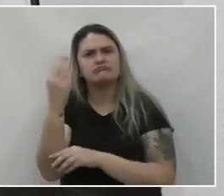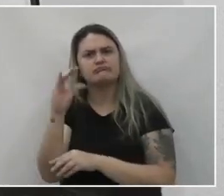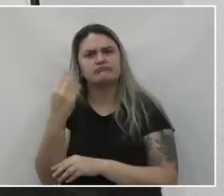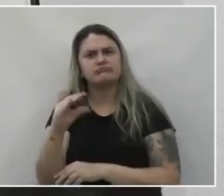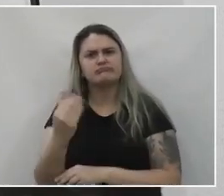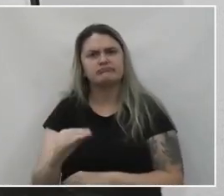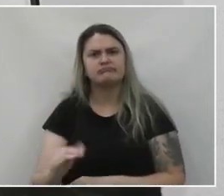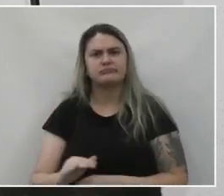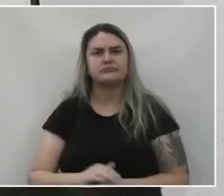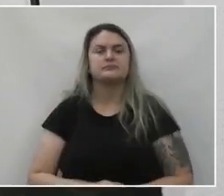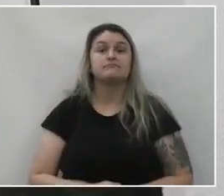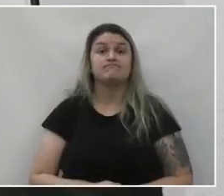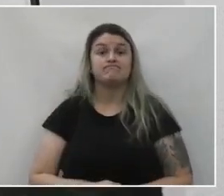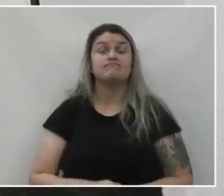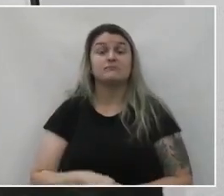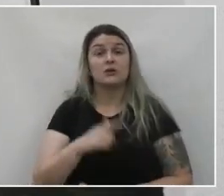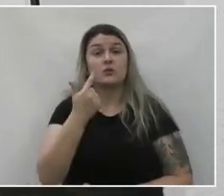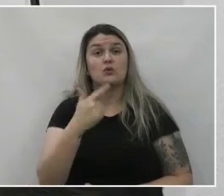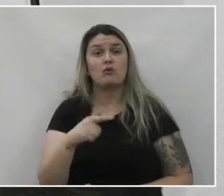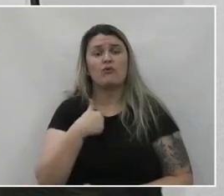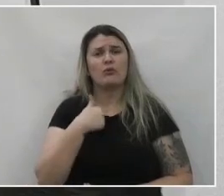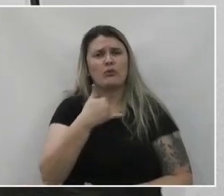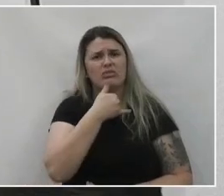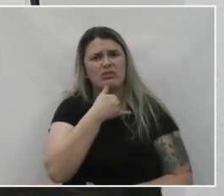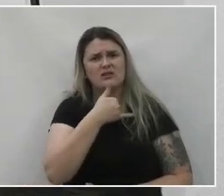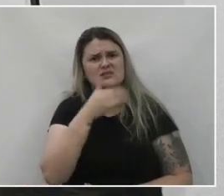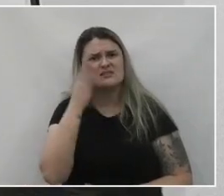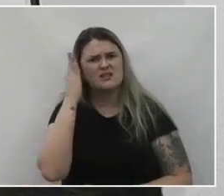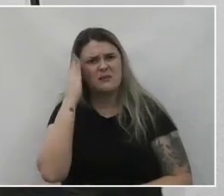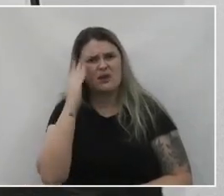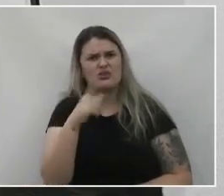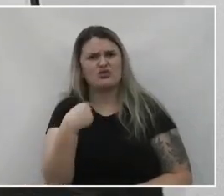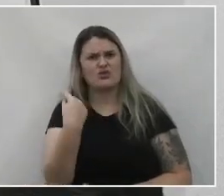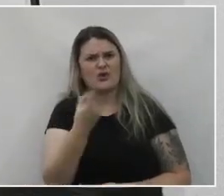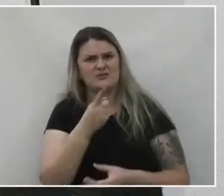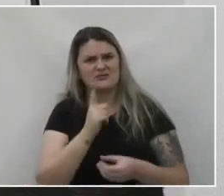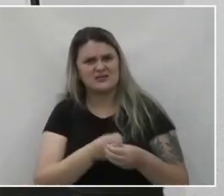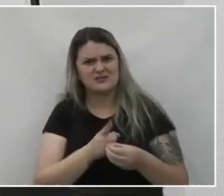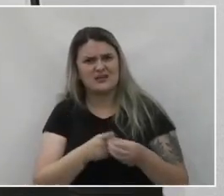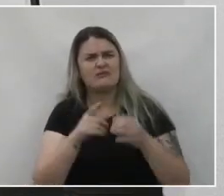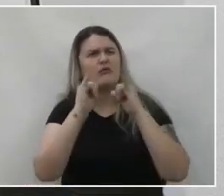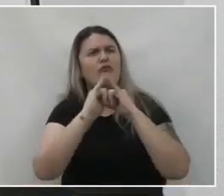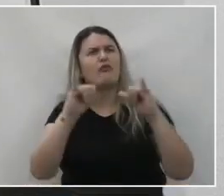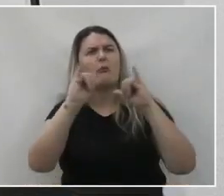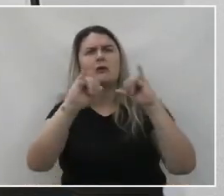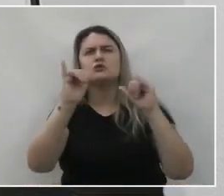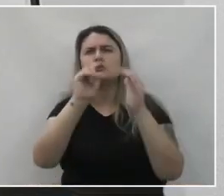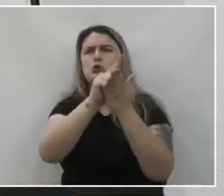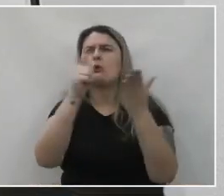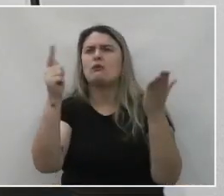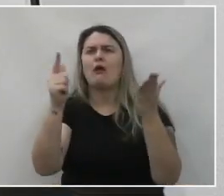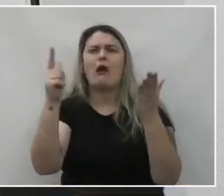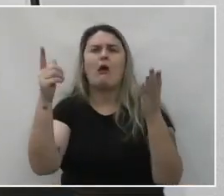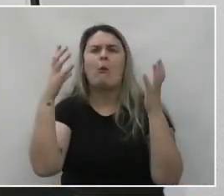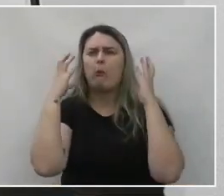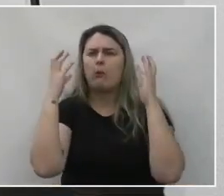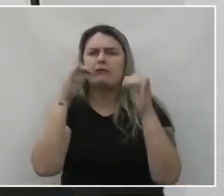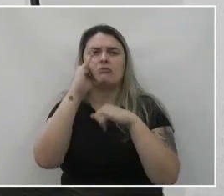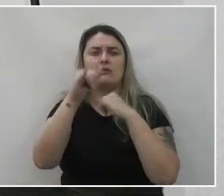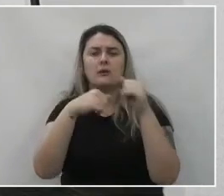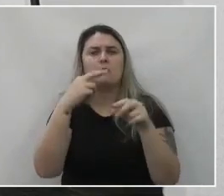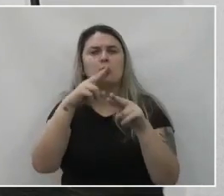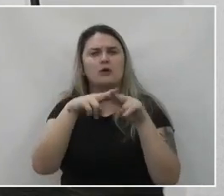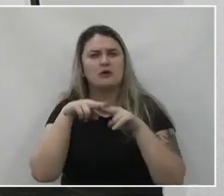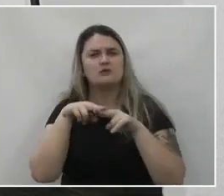União da Vitória. E, novamente, eu fico triste em saber que a nossa cidade aparece nos noticiários por conta de casos de